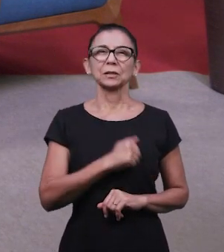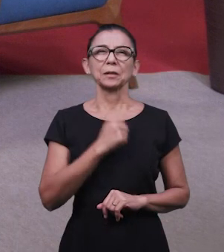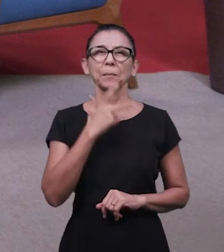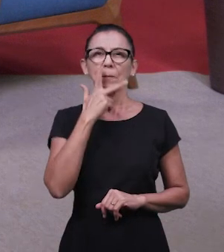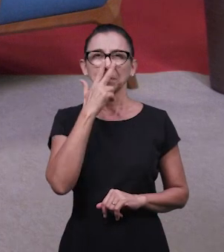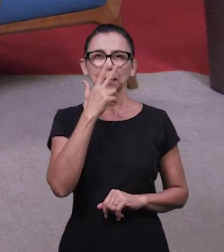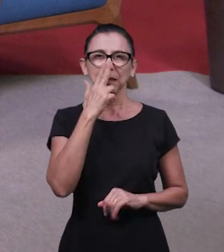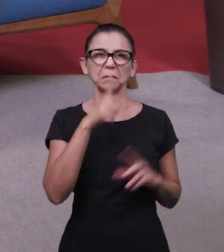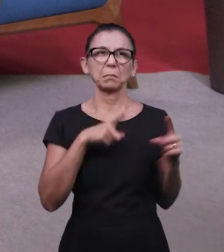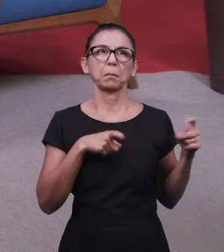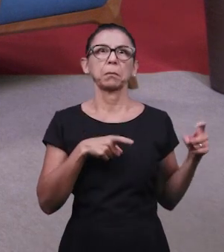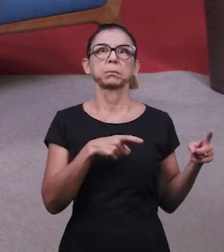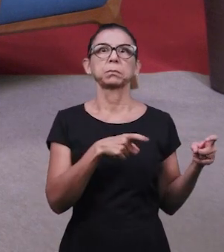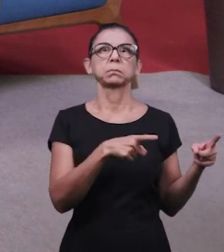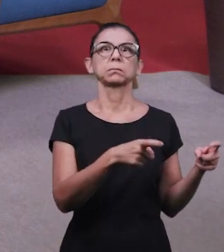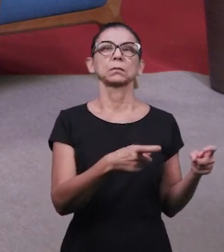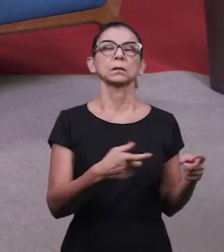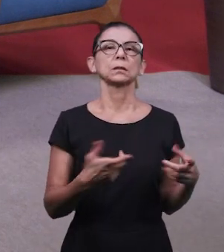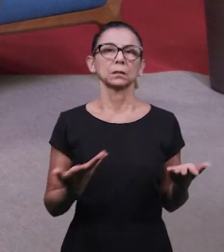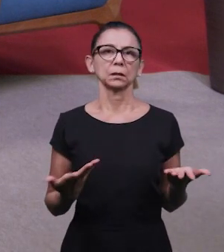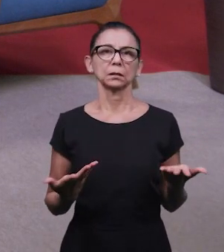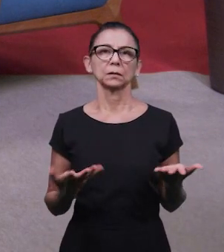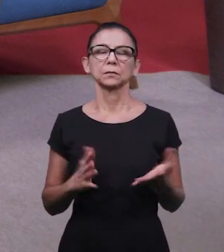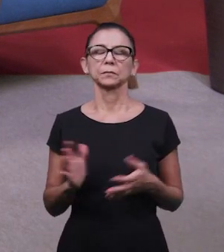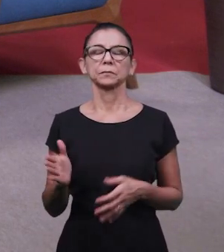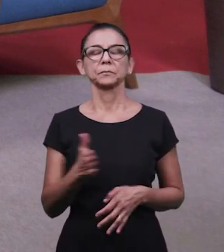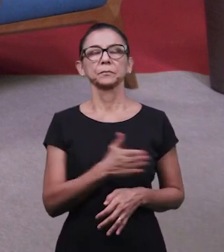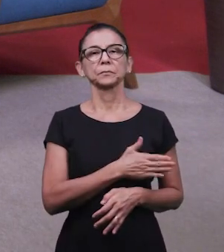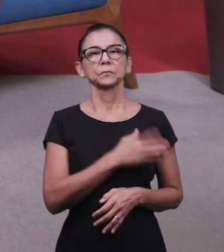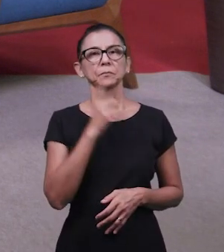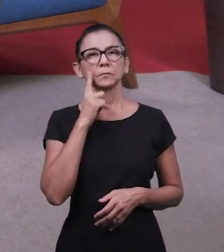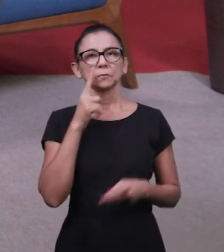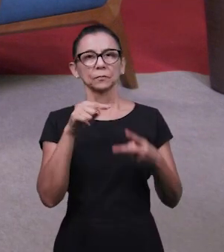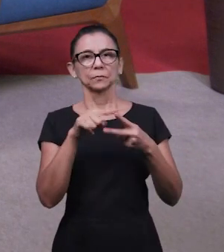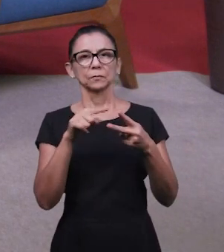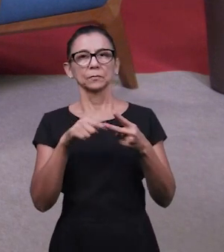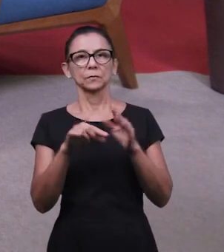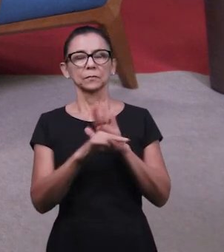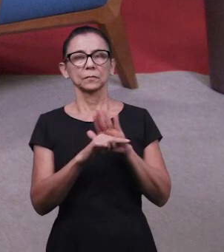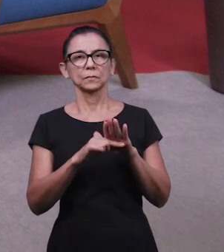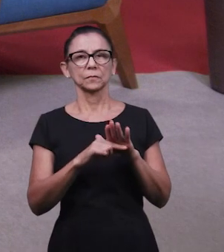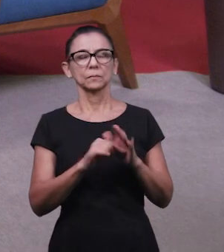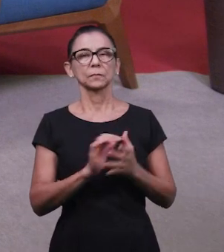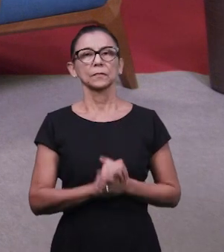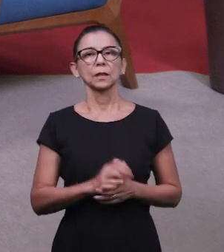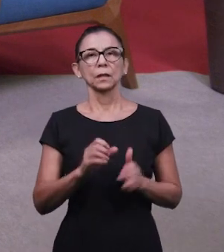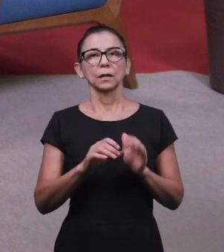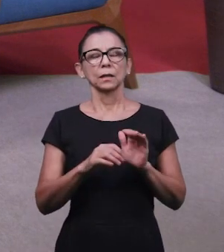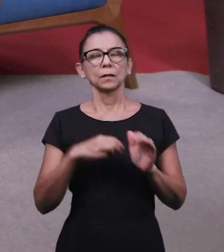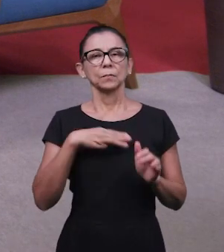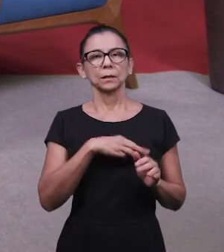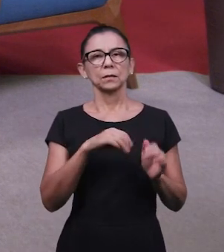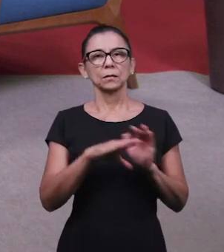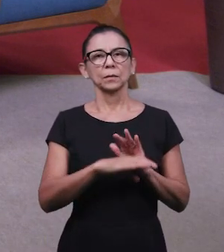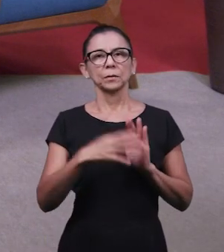palavra? O mundo que a gente está vivendo hoje, por si só, o cenário que está à nossa volta já é uma